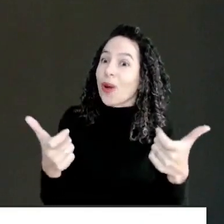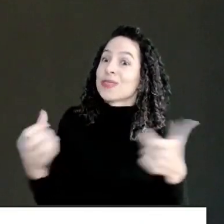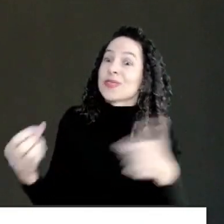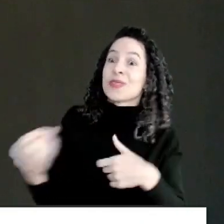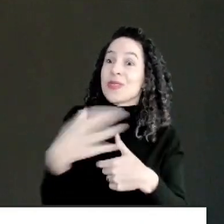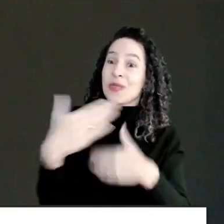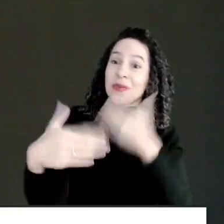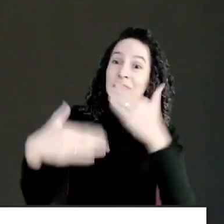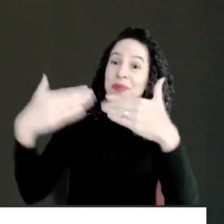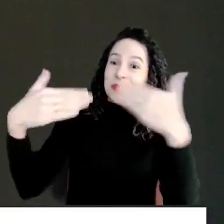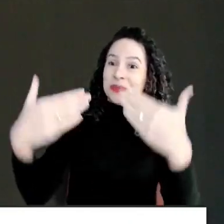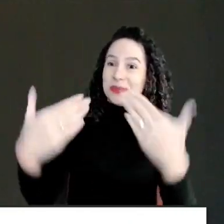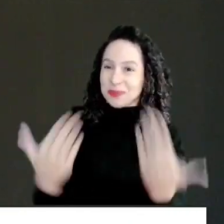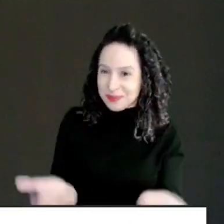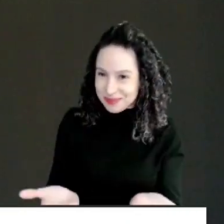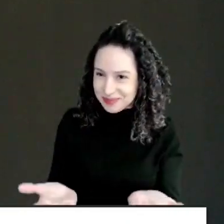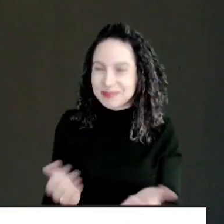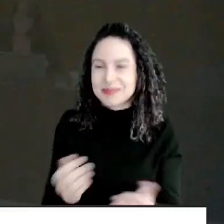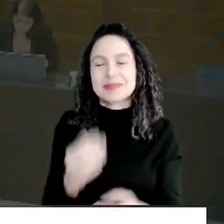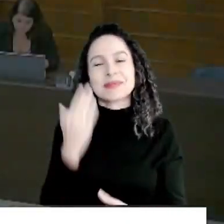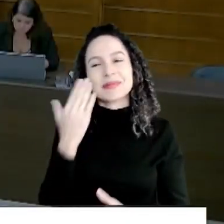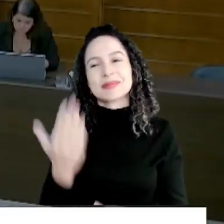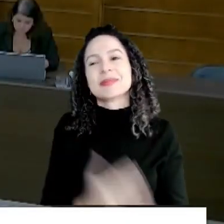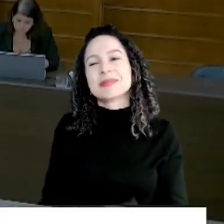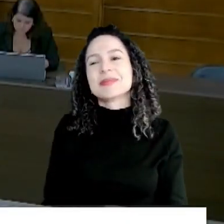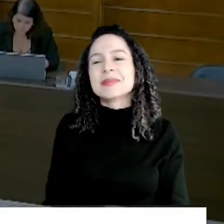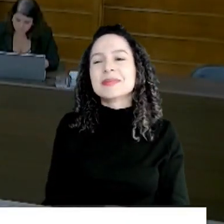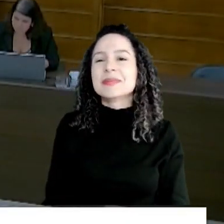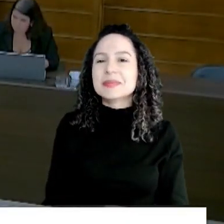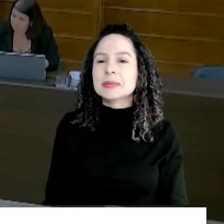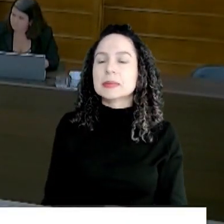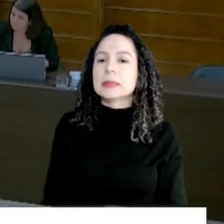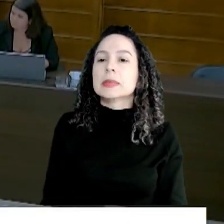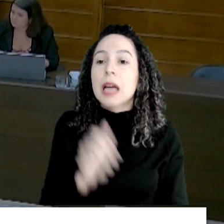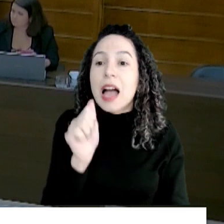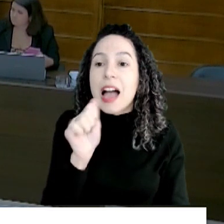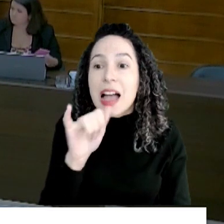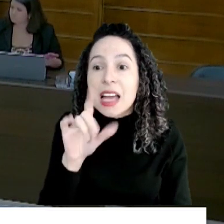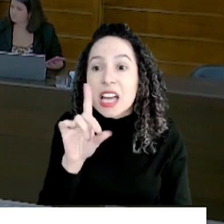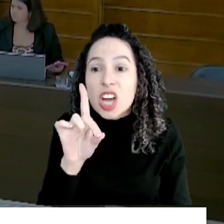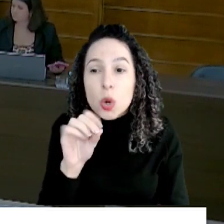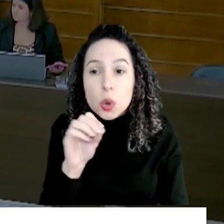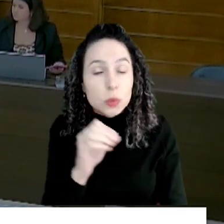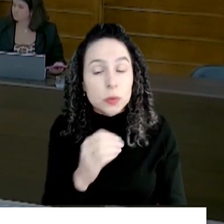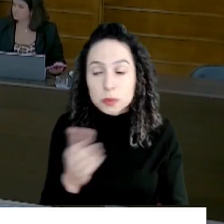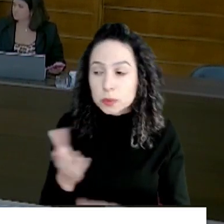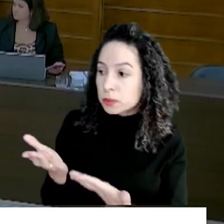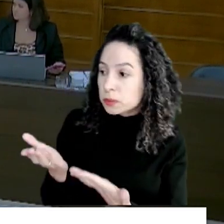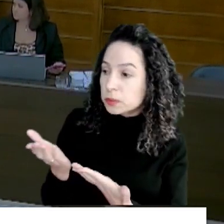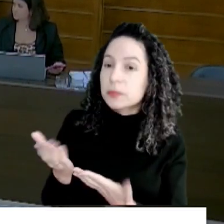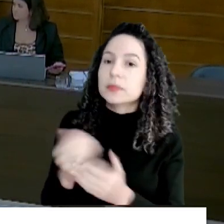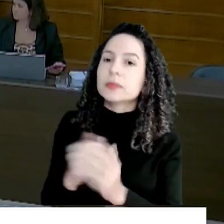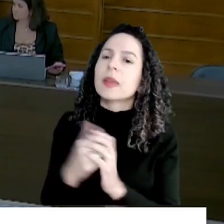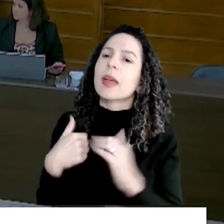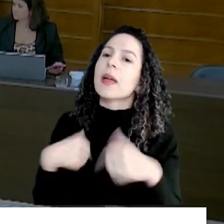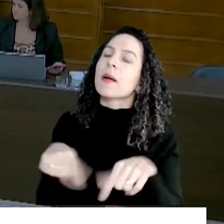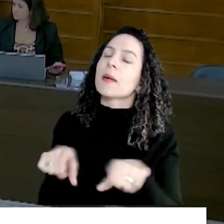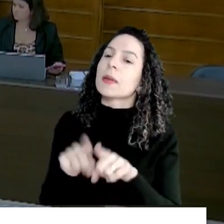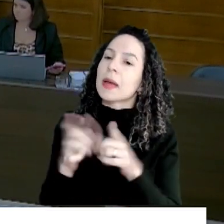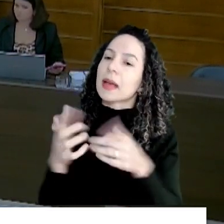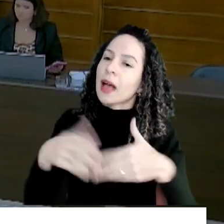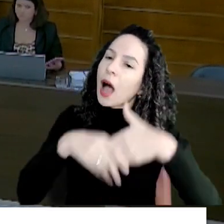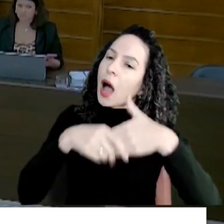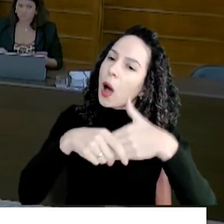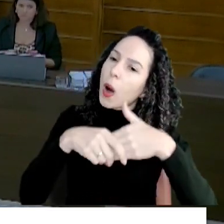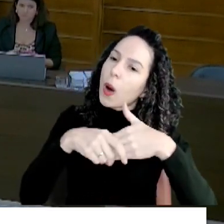vida. Muito bom, obrigado. Muito obrigado. O Aildo. Sim, vereador. Eu quero cumprimentá-lo